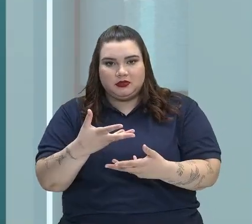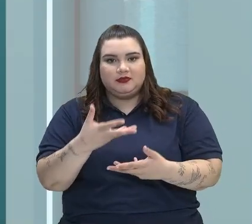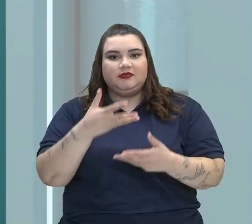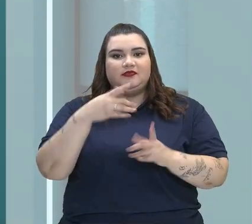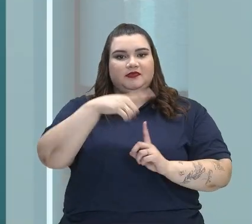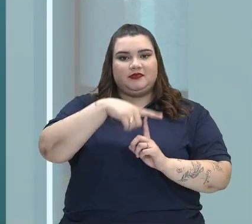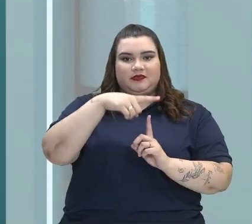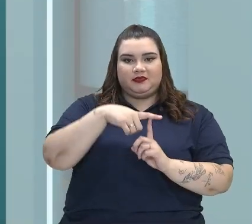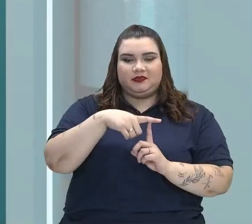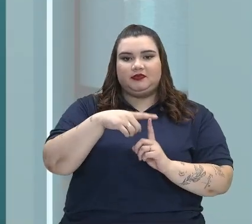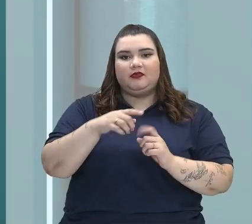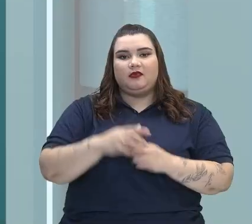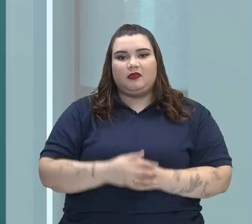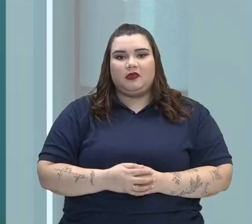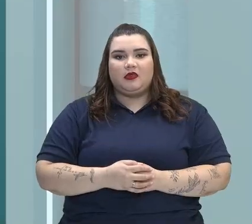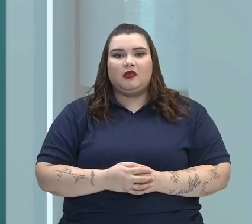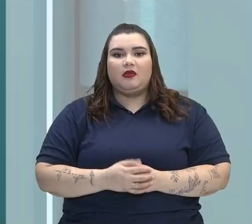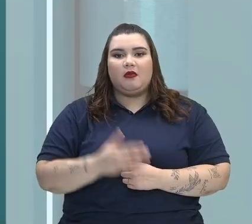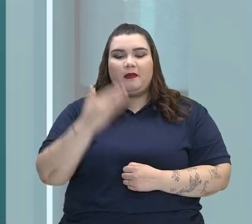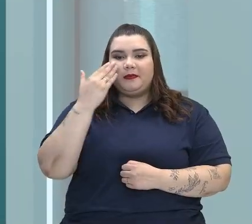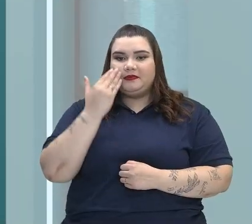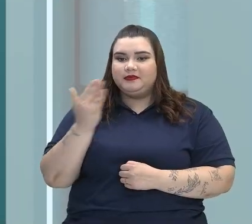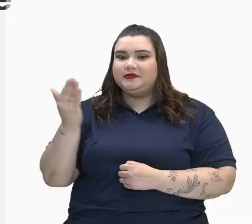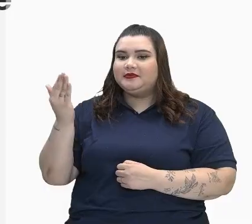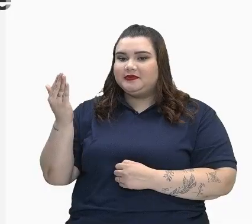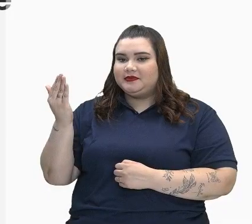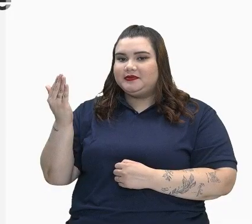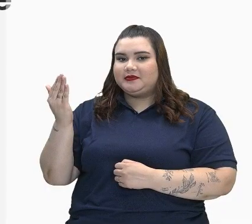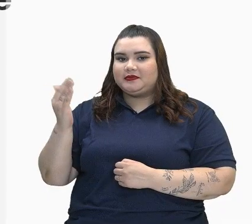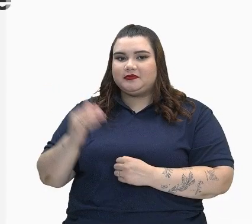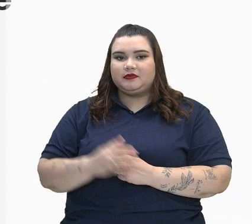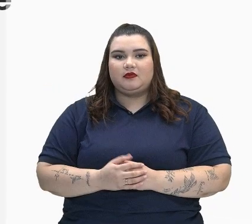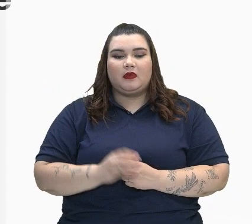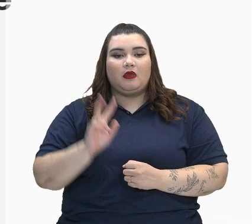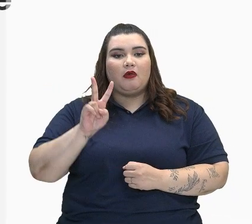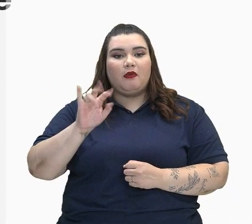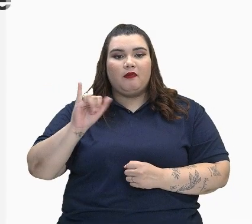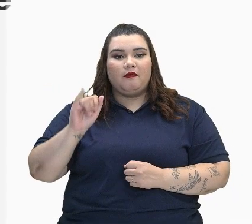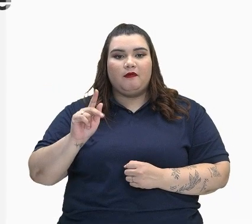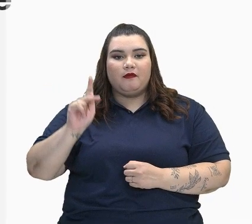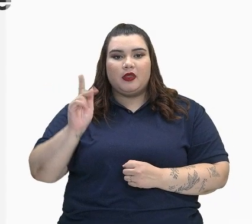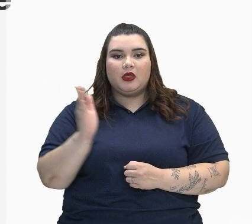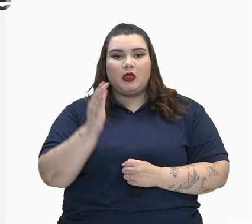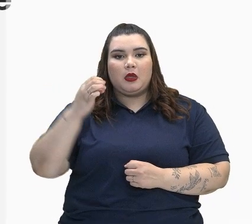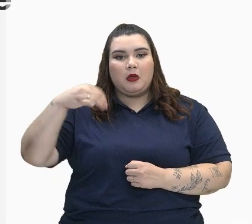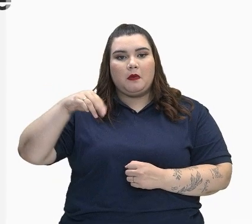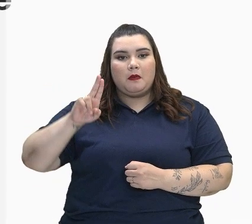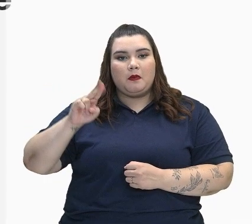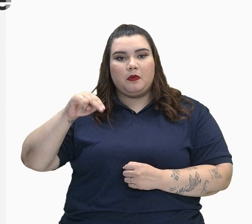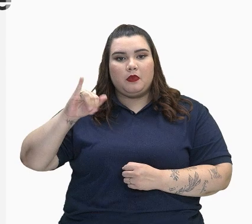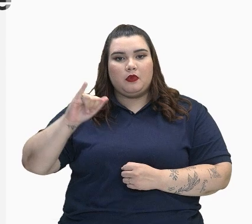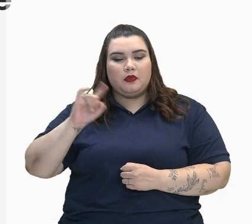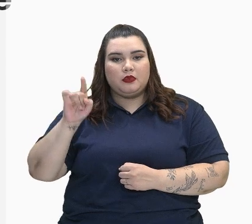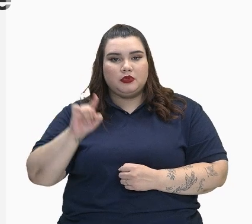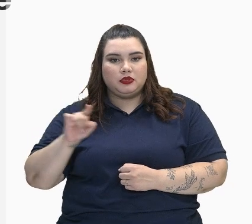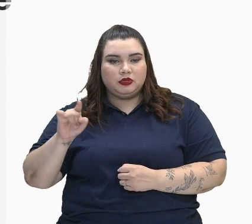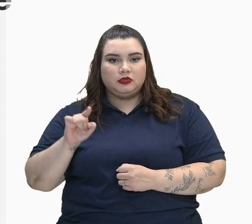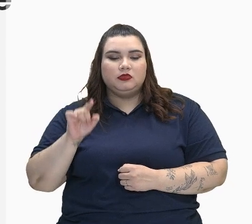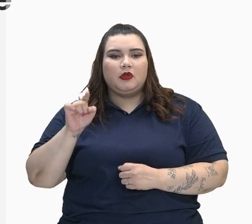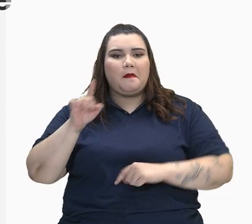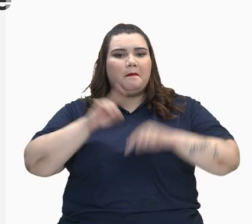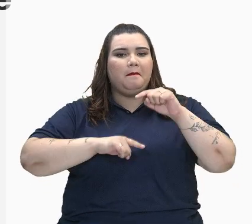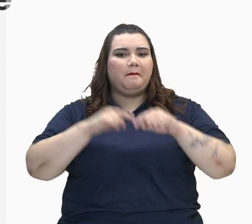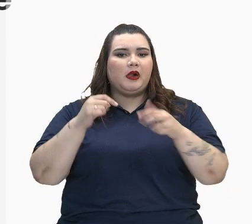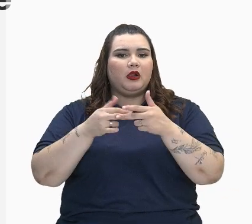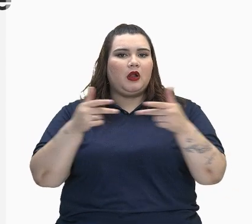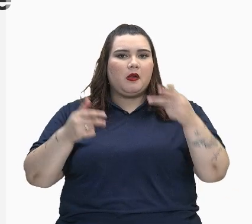forma de sentimentos, que é o Vic Muniz. Vamos ver? Então, materiais inusitados, materiais que antes as